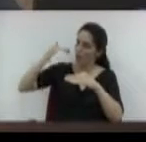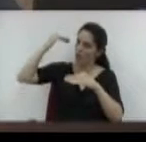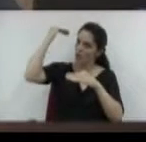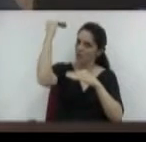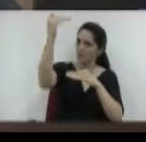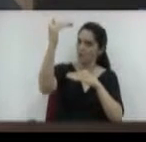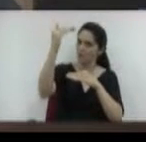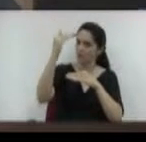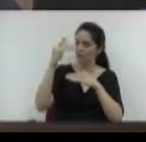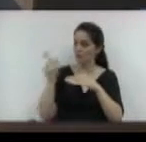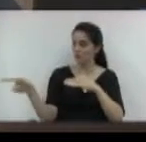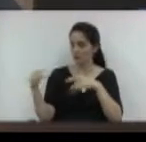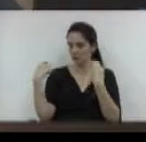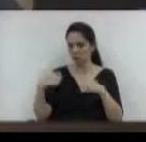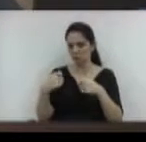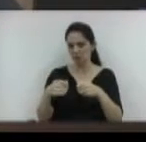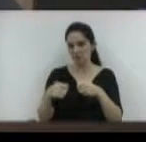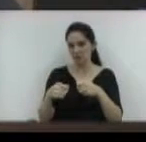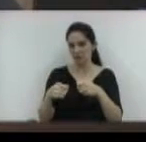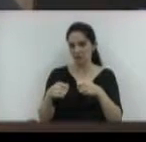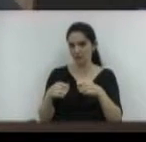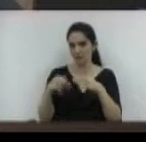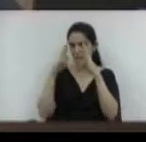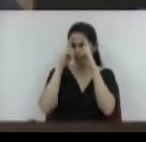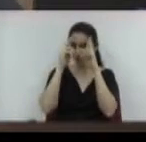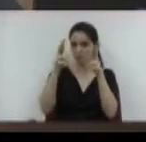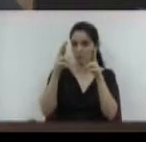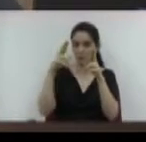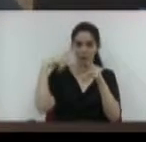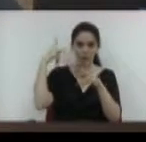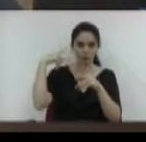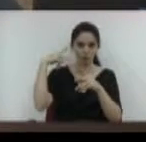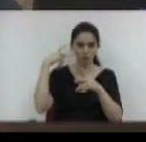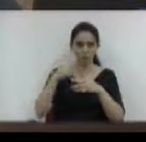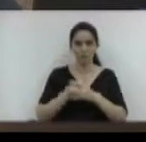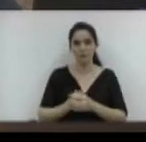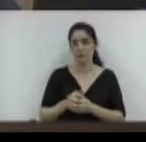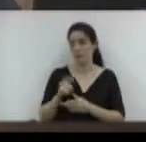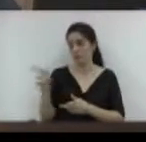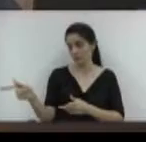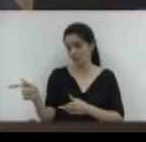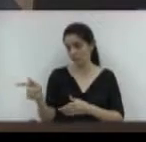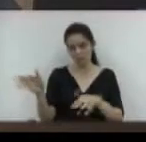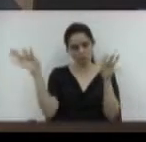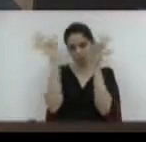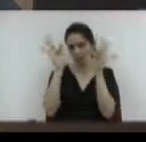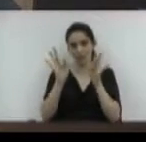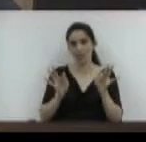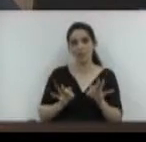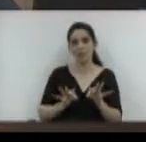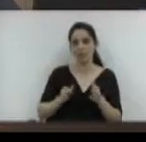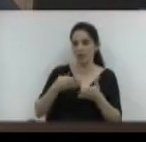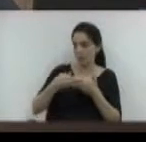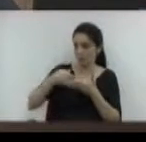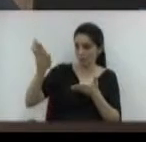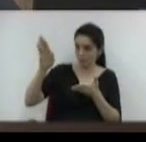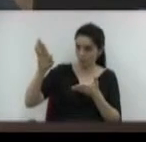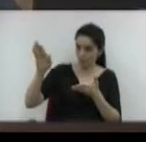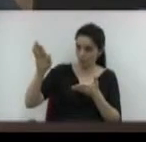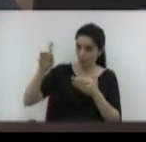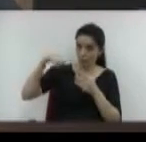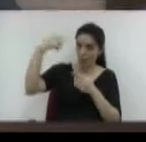que respeitar os vereadores e dar atenção, porque se você não está contente, dá espaço para outro